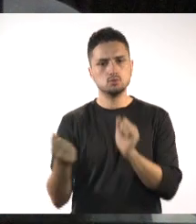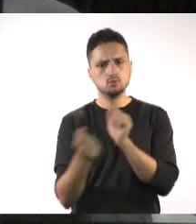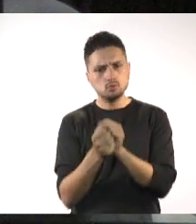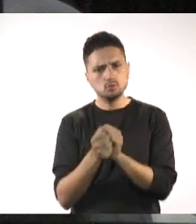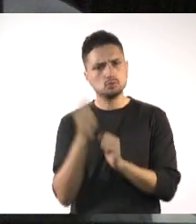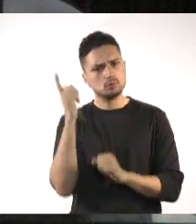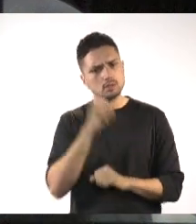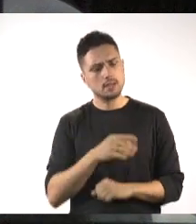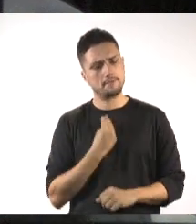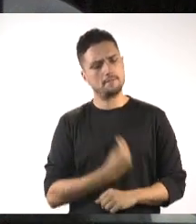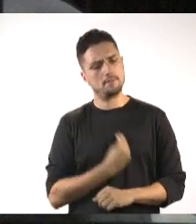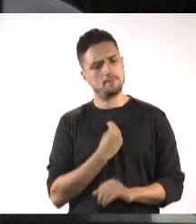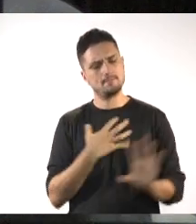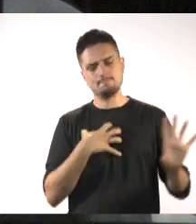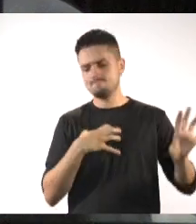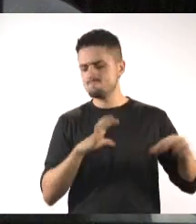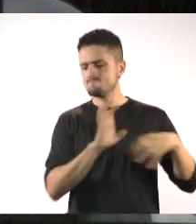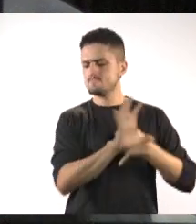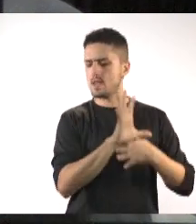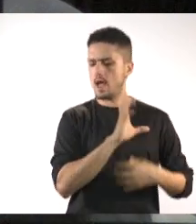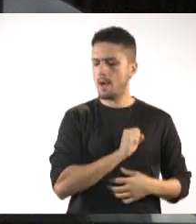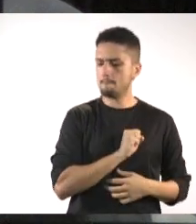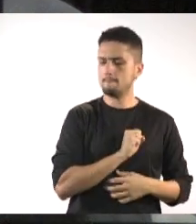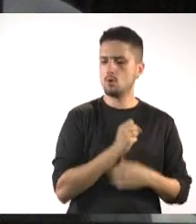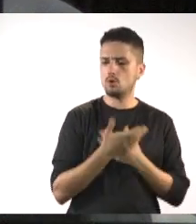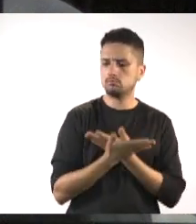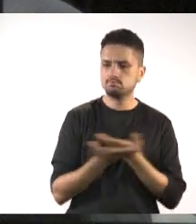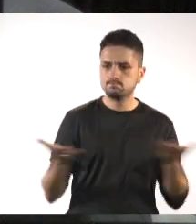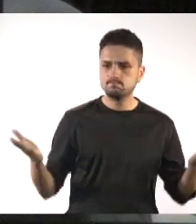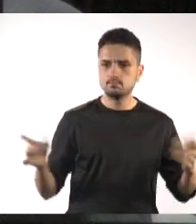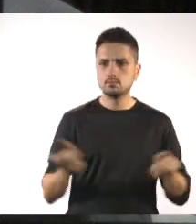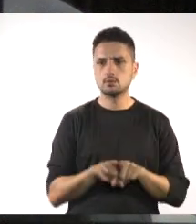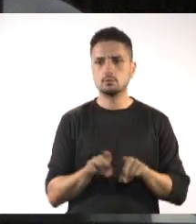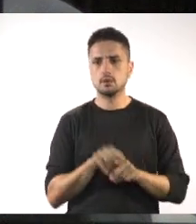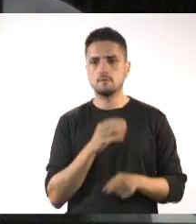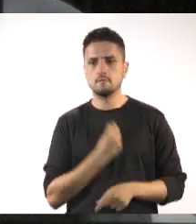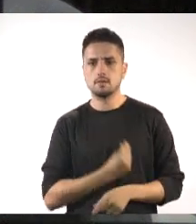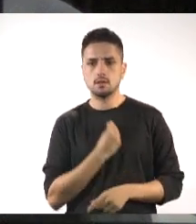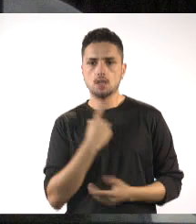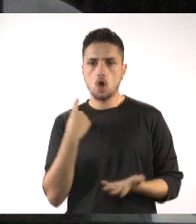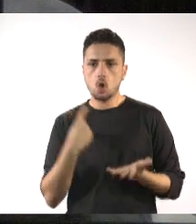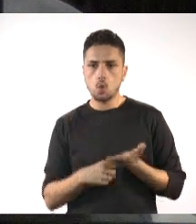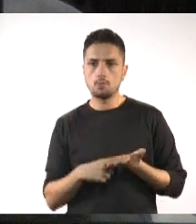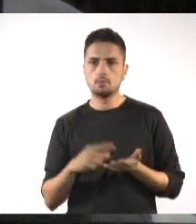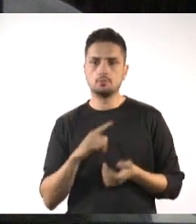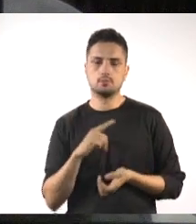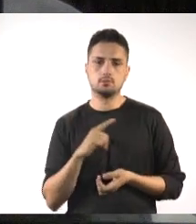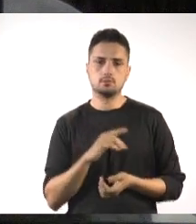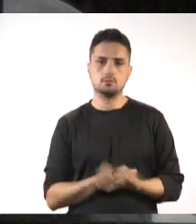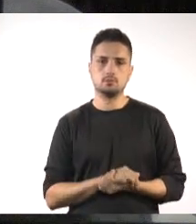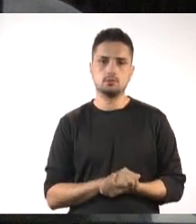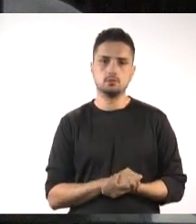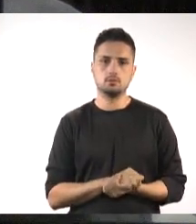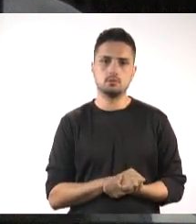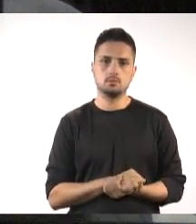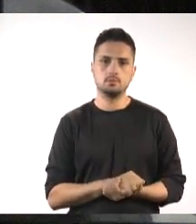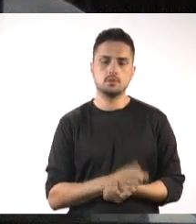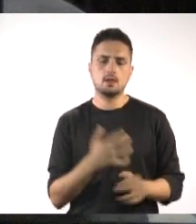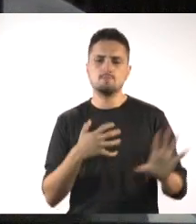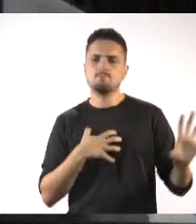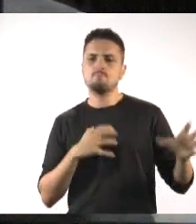vivamos a fraternidade. Vida, dom e compromisso. Viu, sentiu